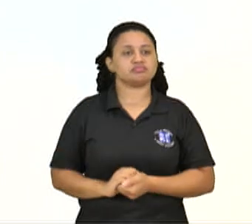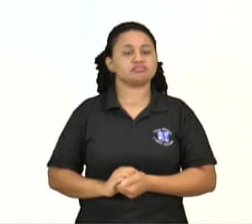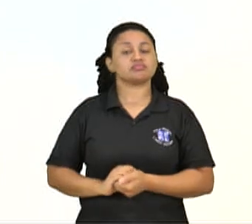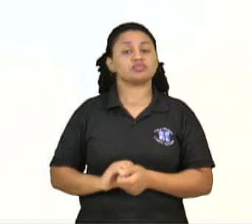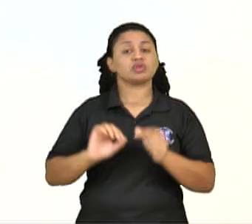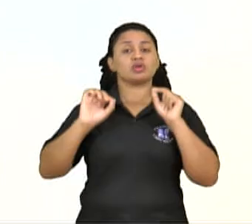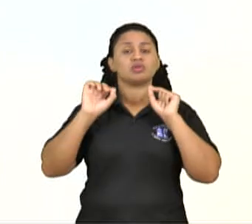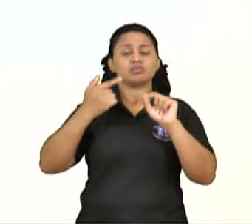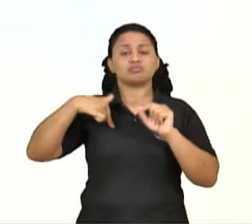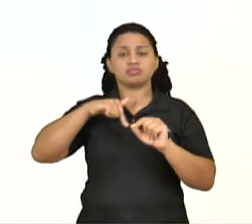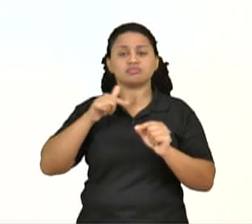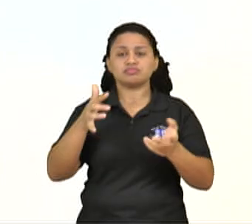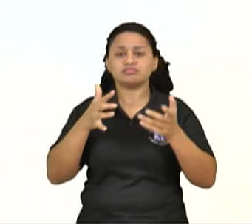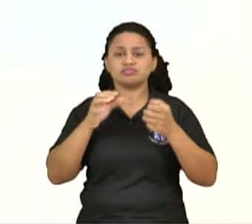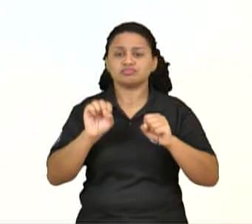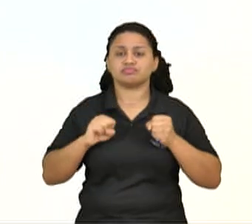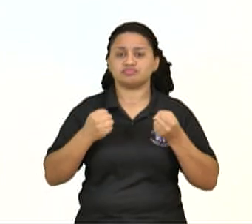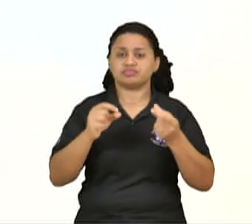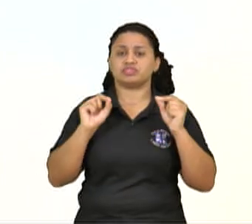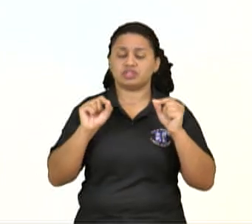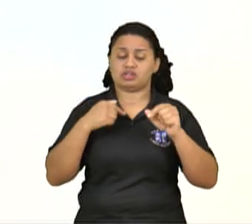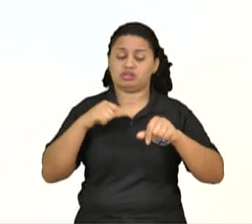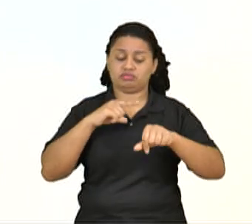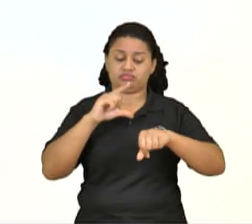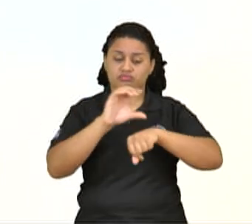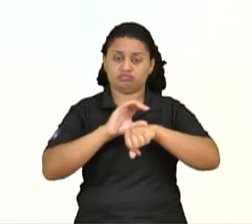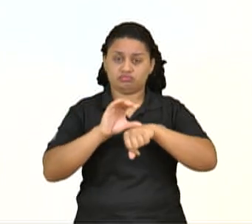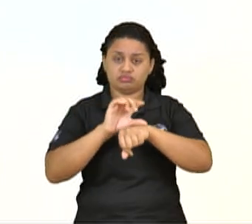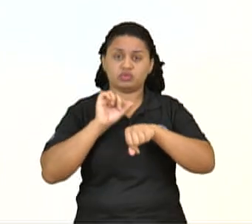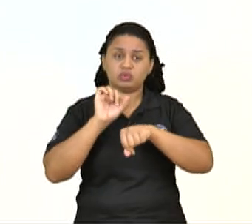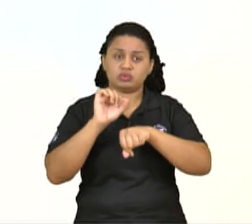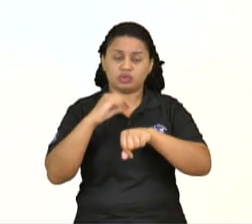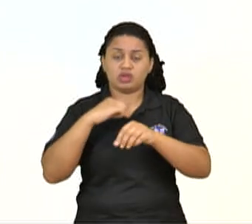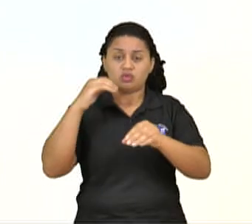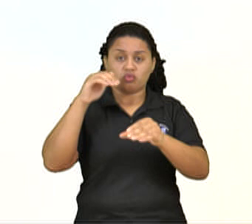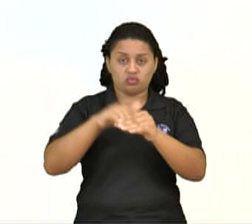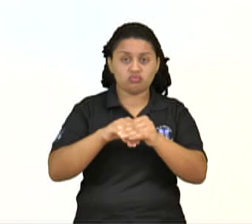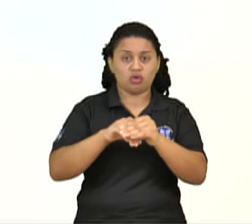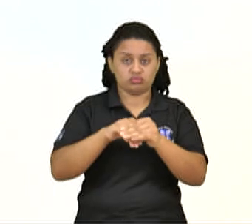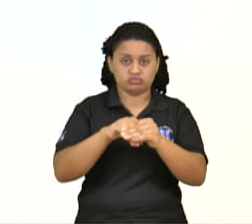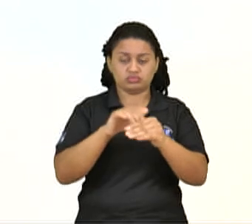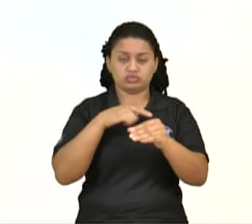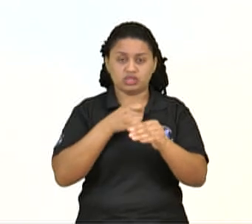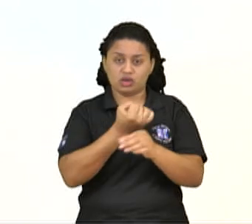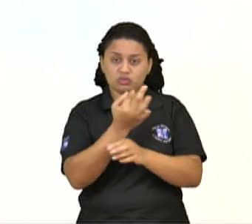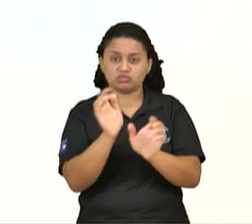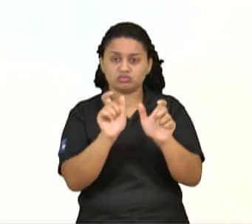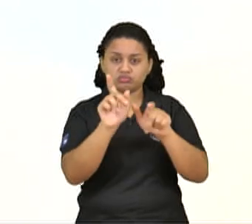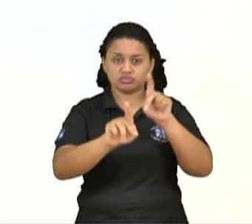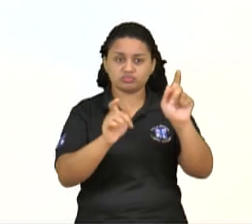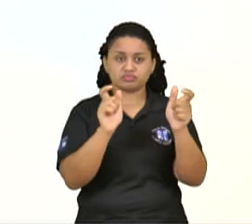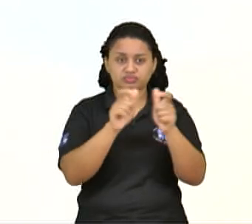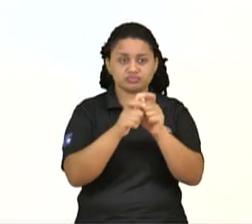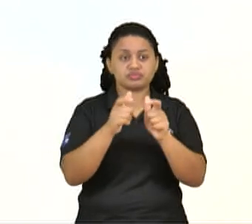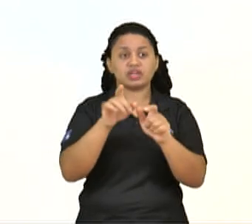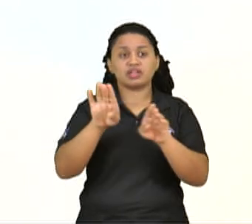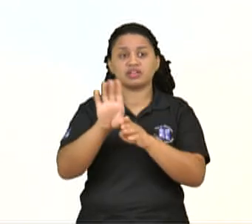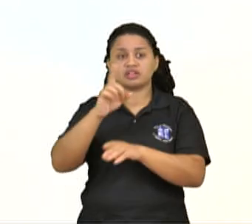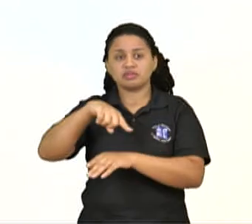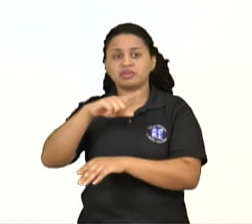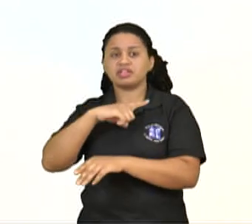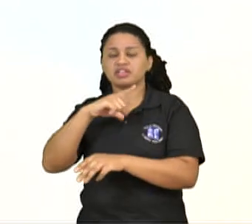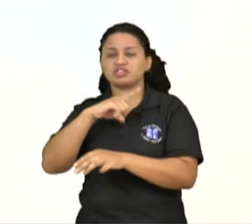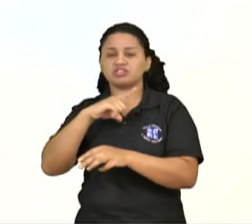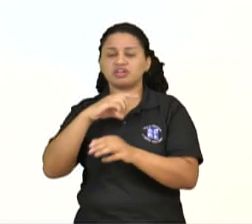pontos defendidos pelos girondinos nessa Constituição foram o voto censitário e que o diretório exerceria o